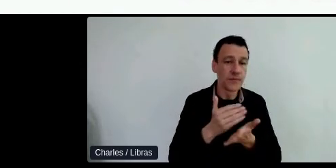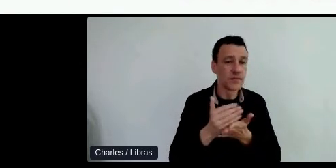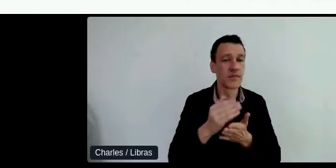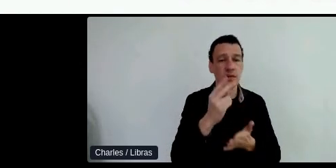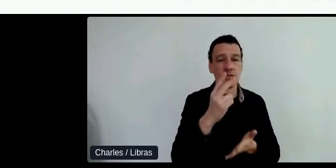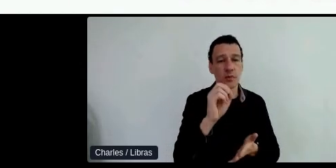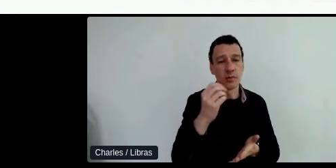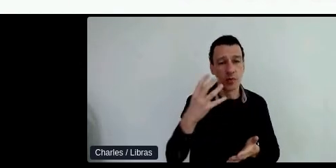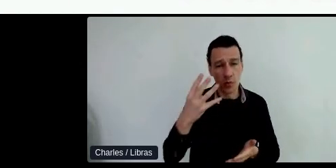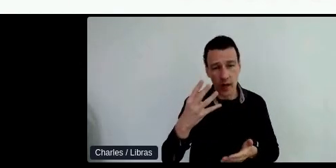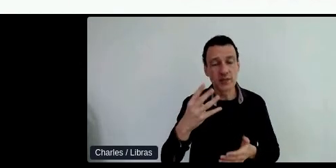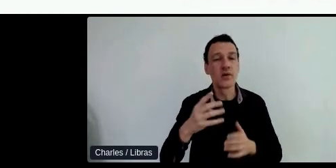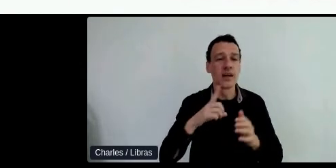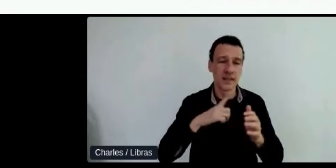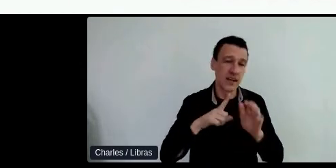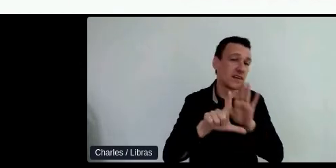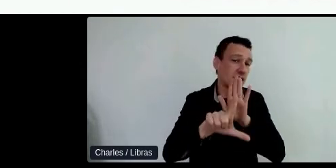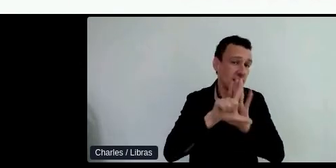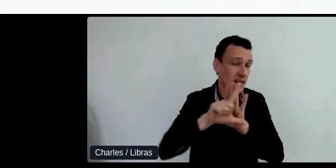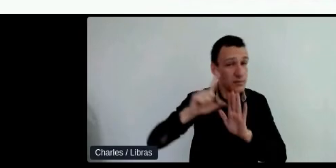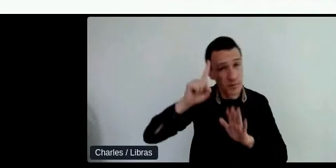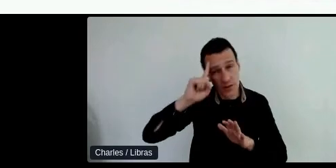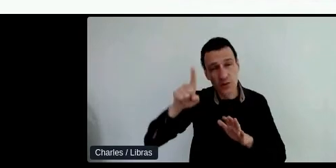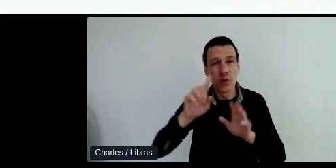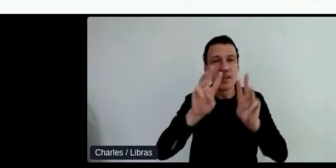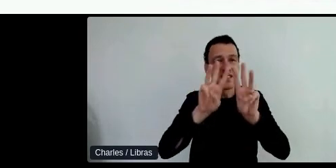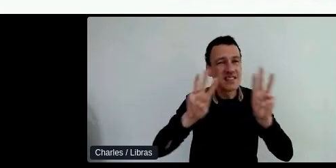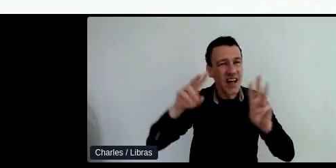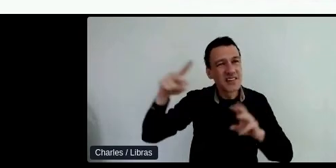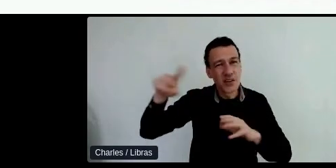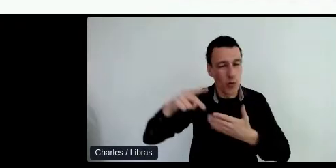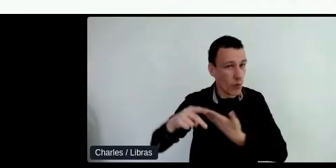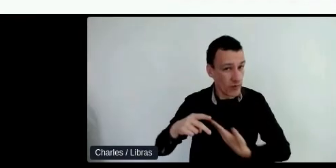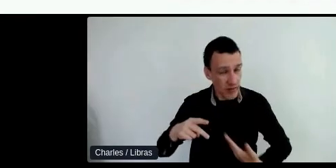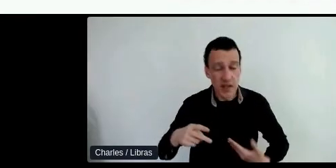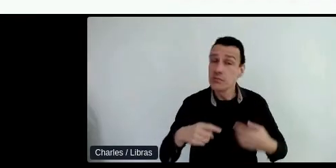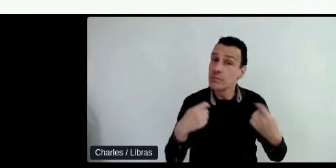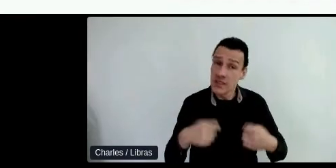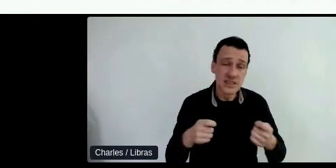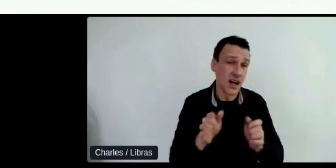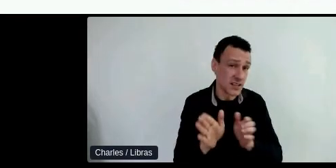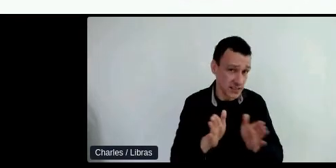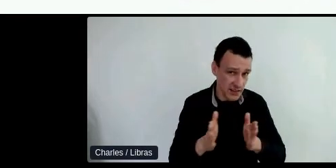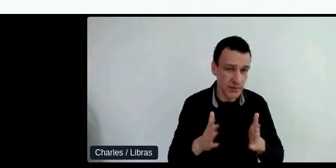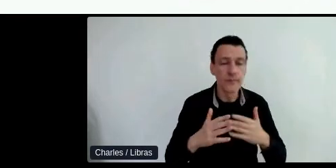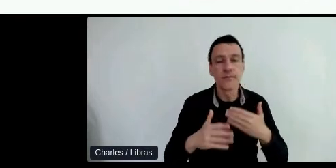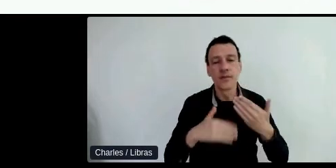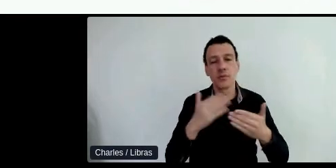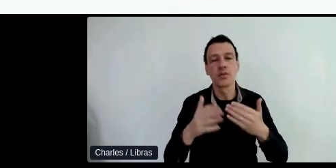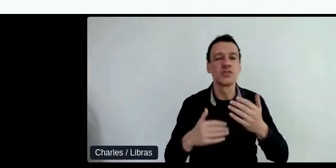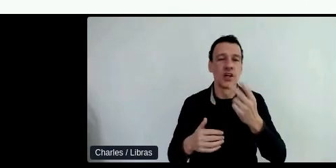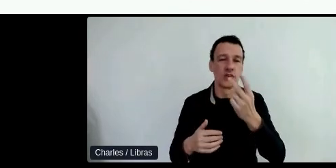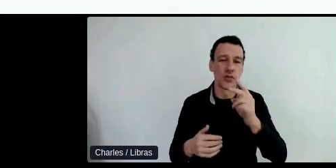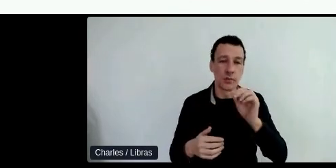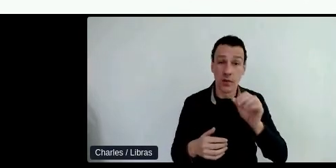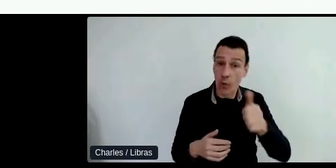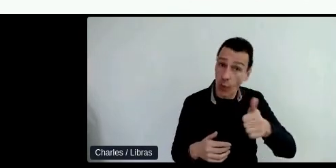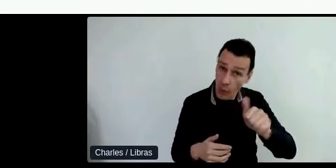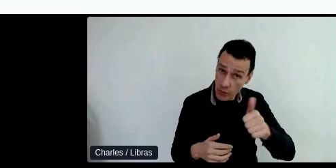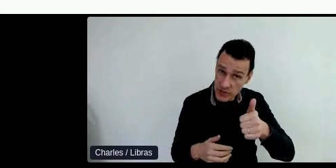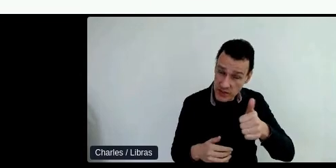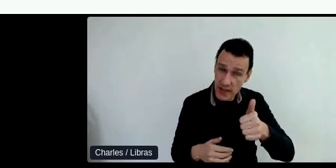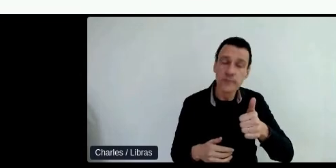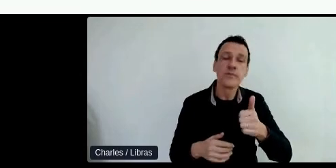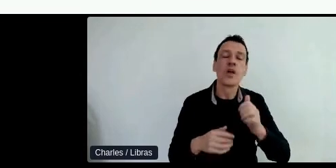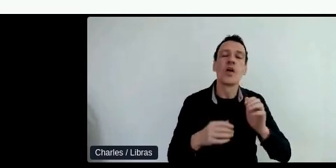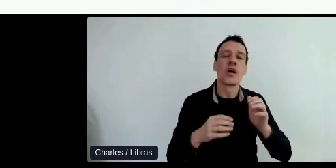sites do governo a se tornarem acessíveis. E em 2011, isso foi expandido, né, para